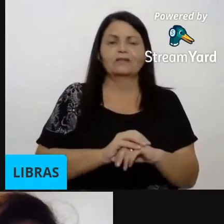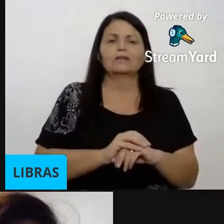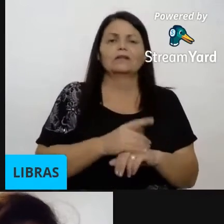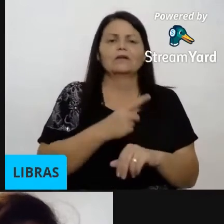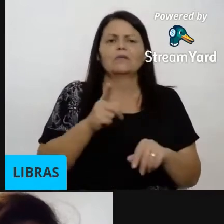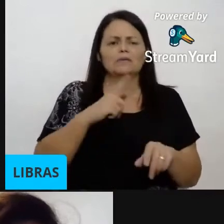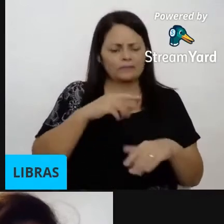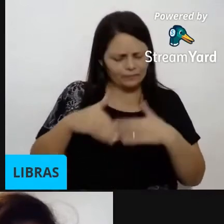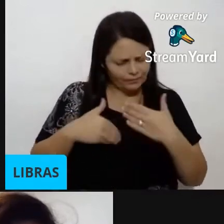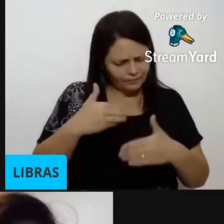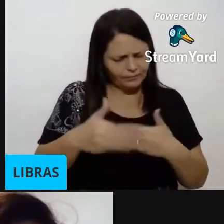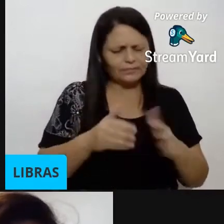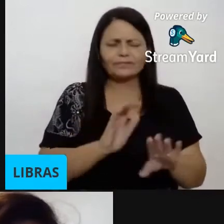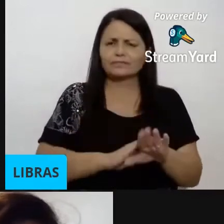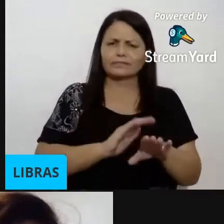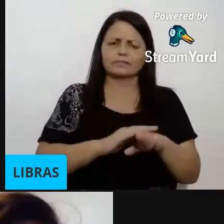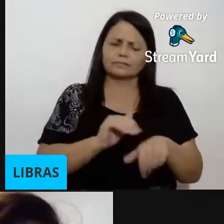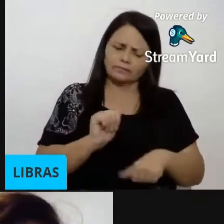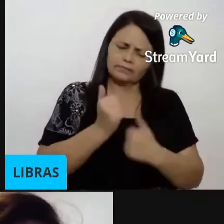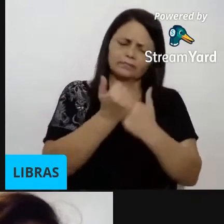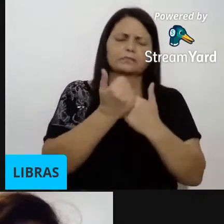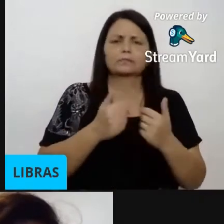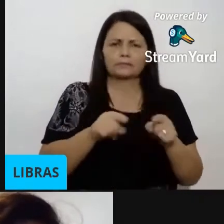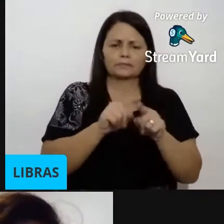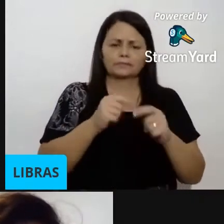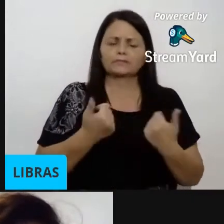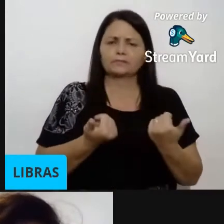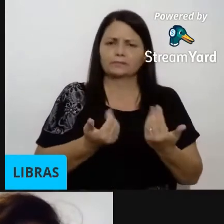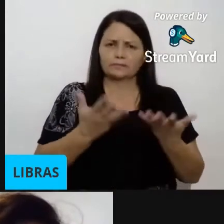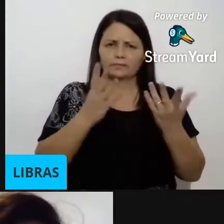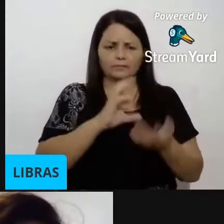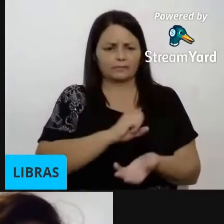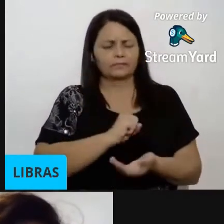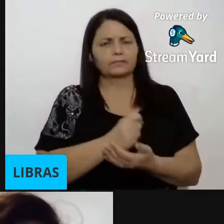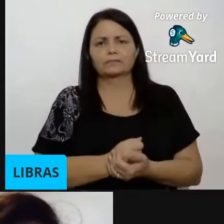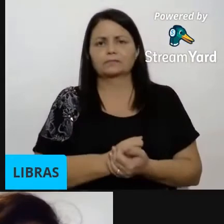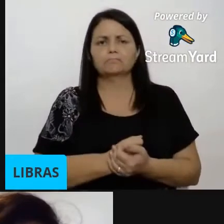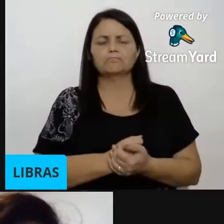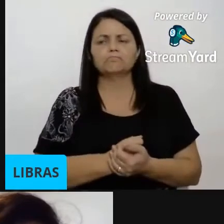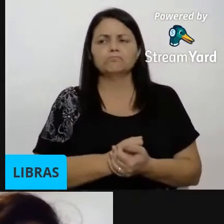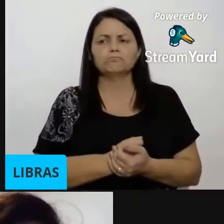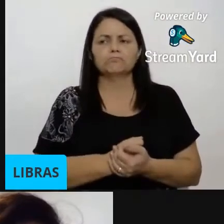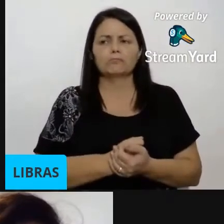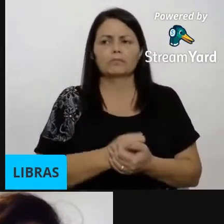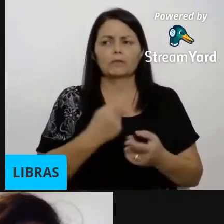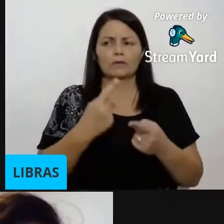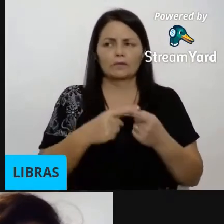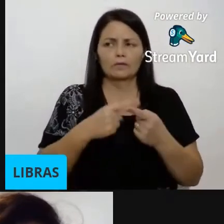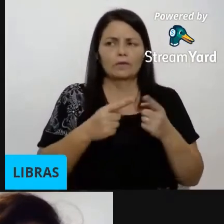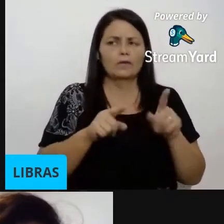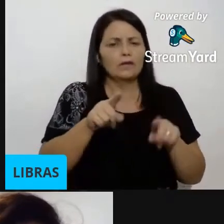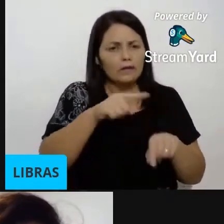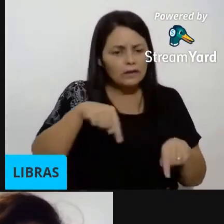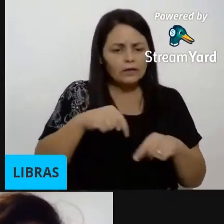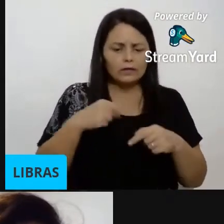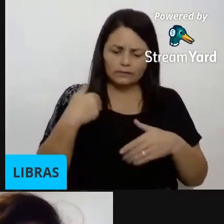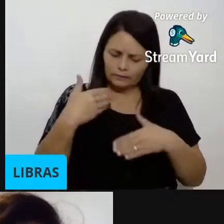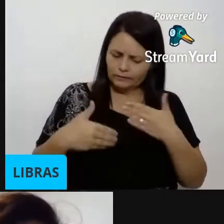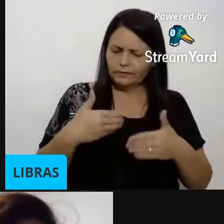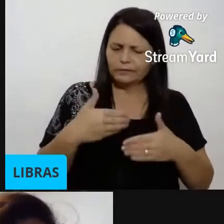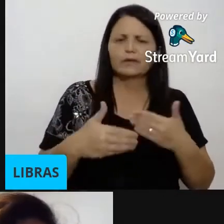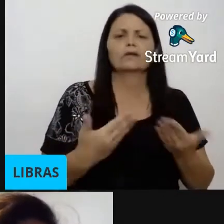têm que continuar fazendo, estar junto, se apoiando, porque, no fundo, o caminhar o processo,